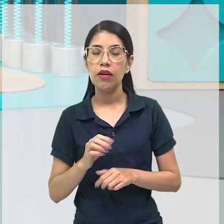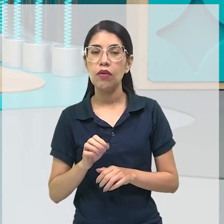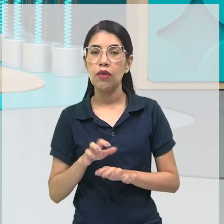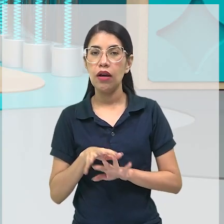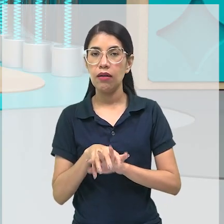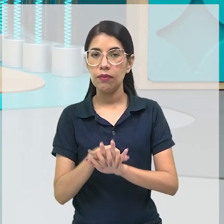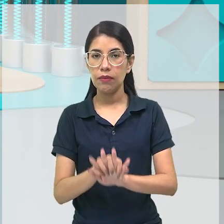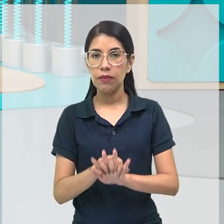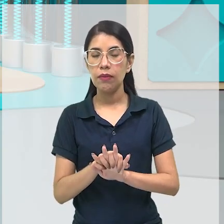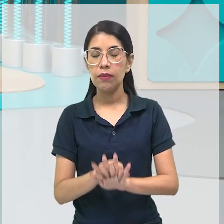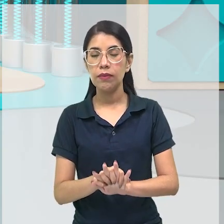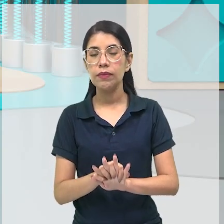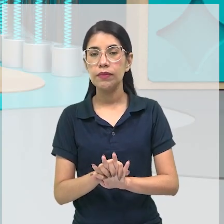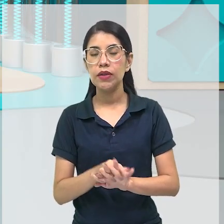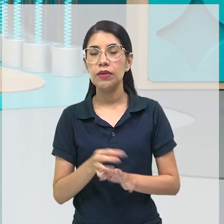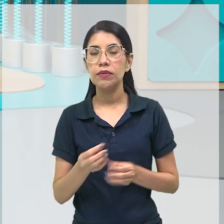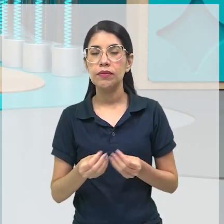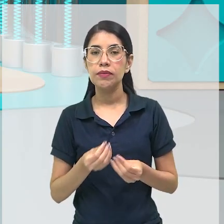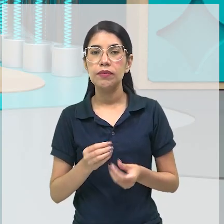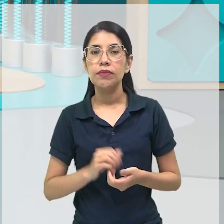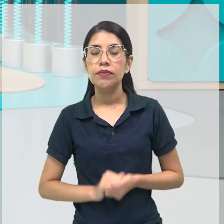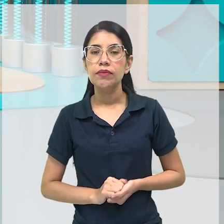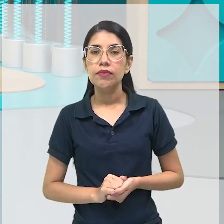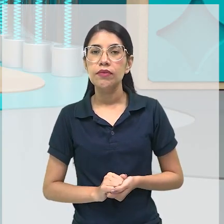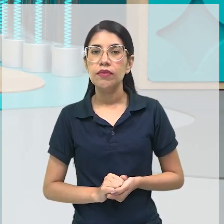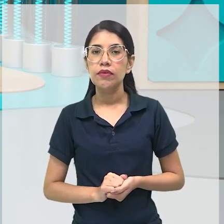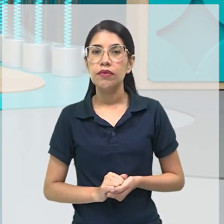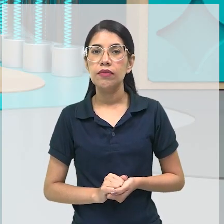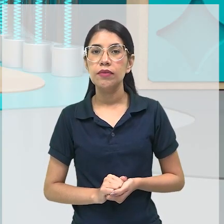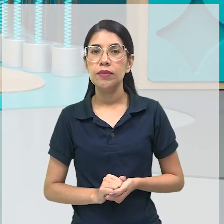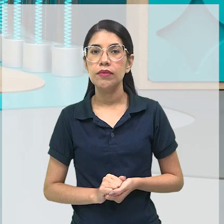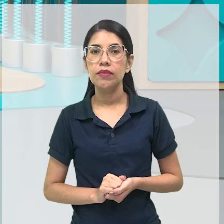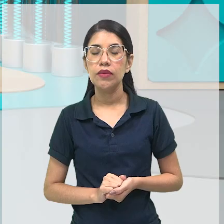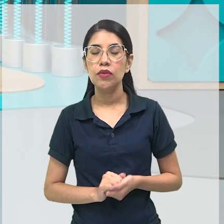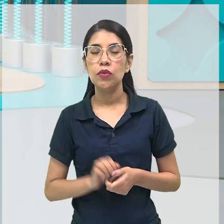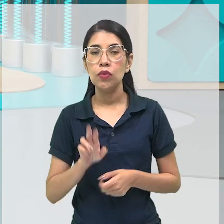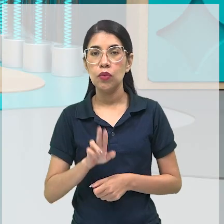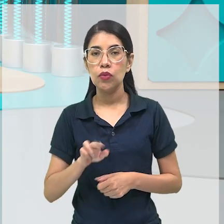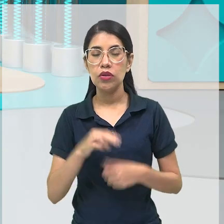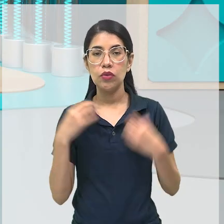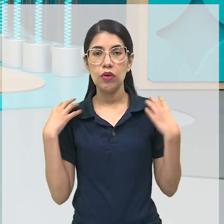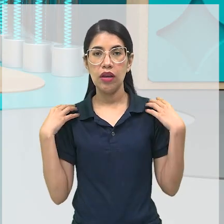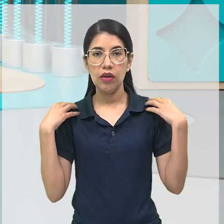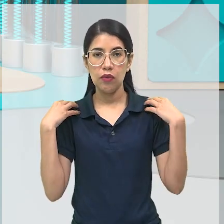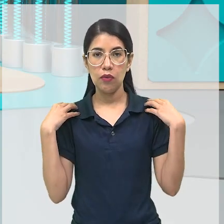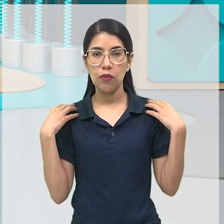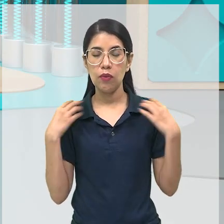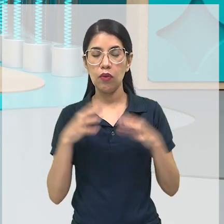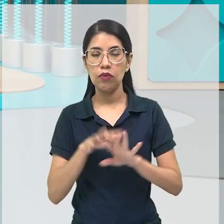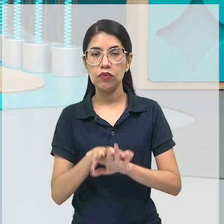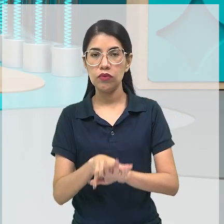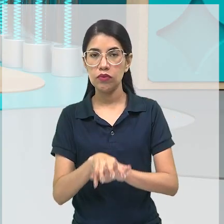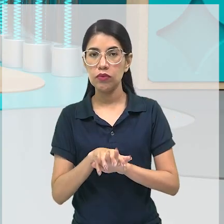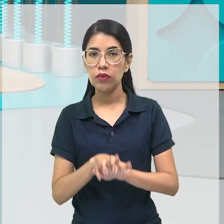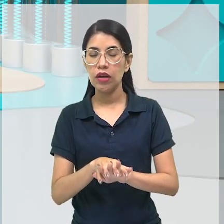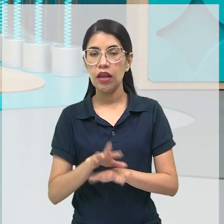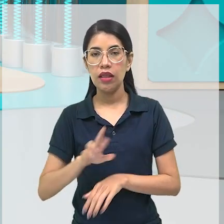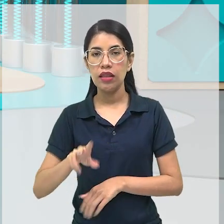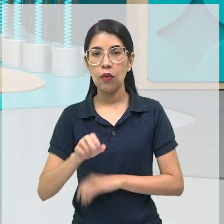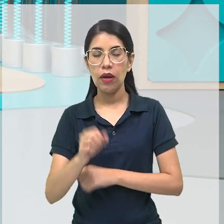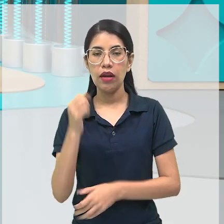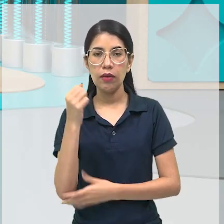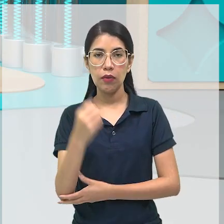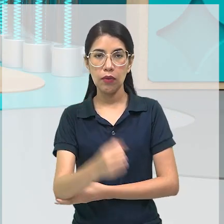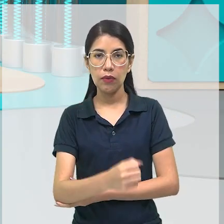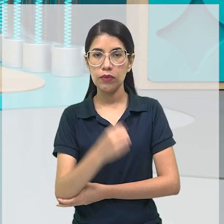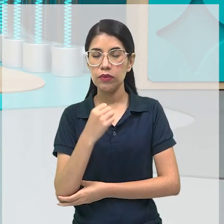vai fazer uma compressão usando os ombros, tá? E não o cotovelo, é